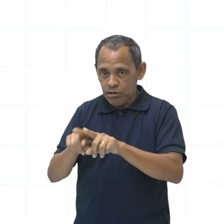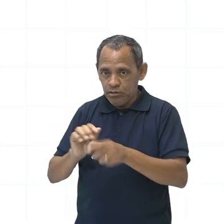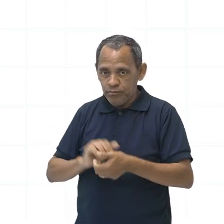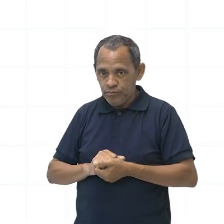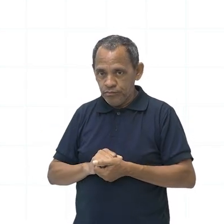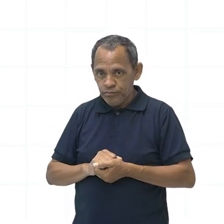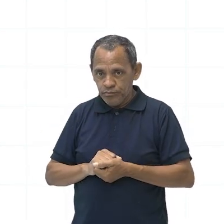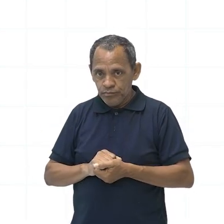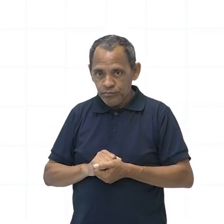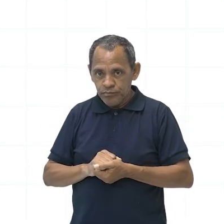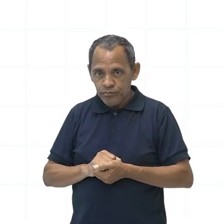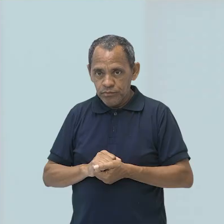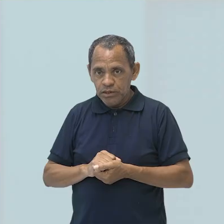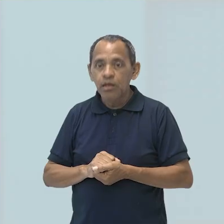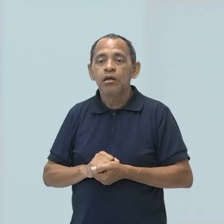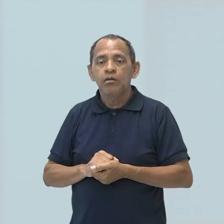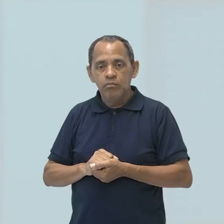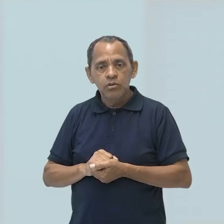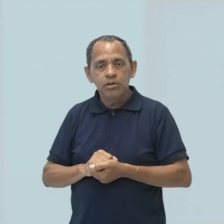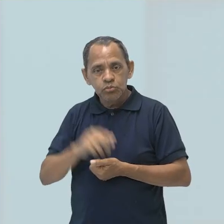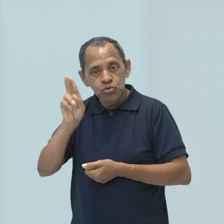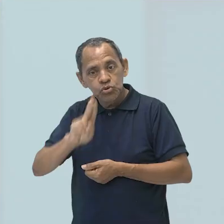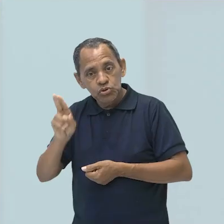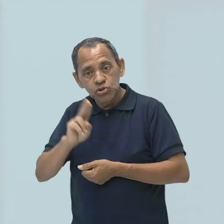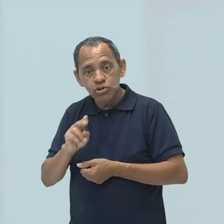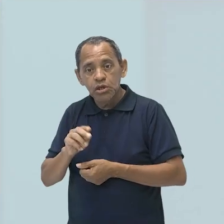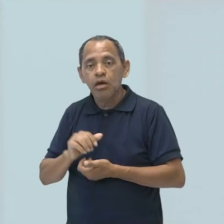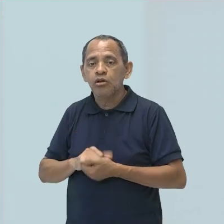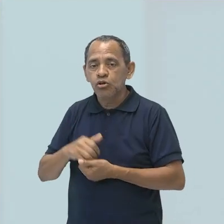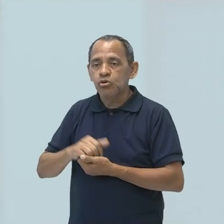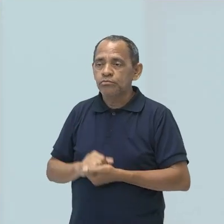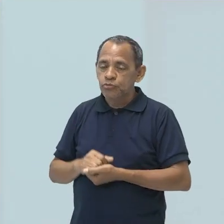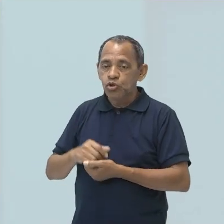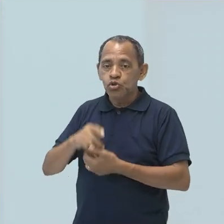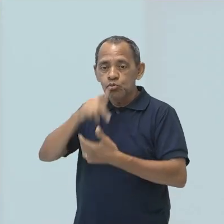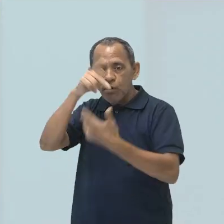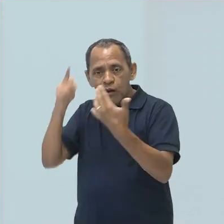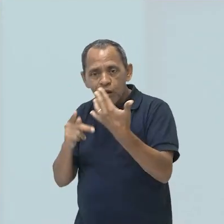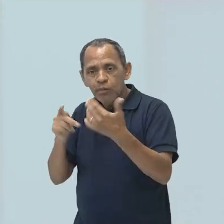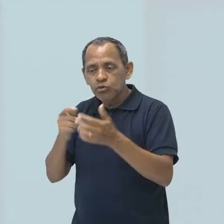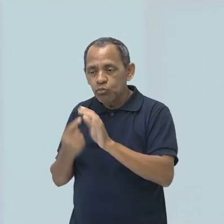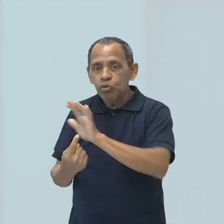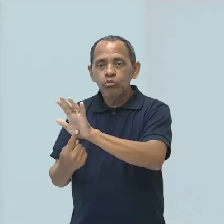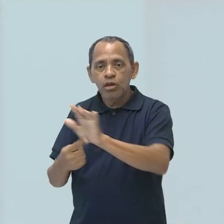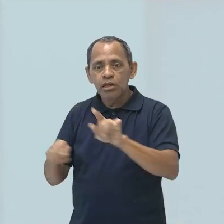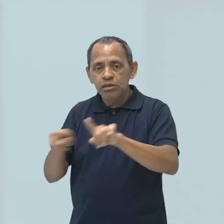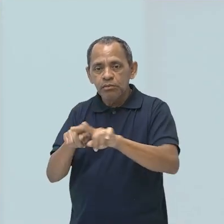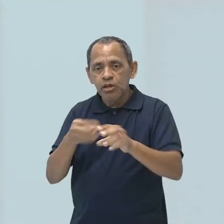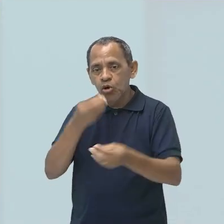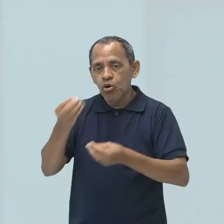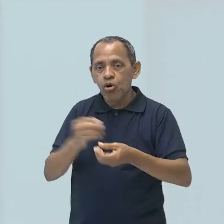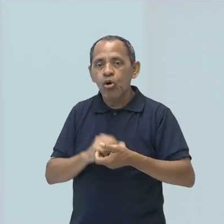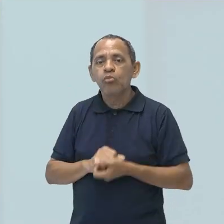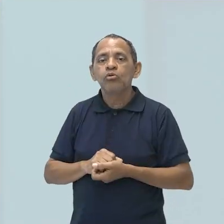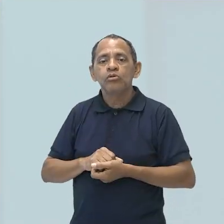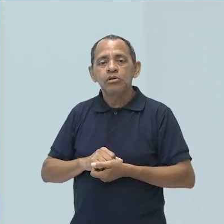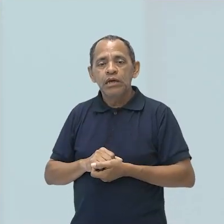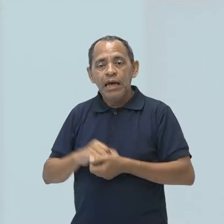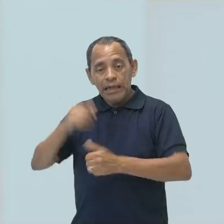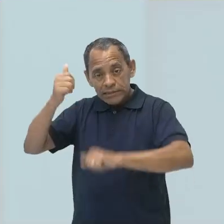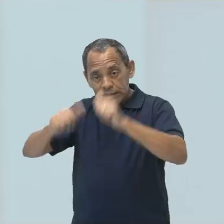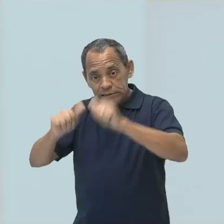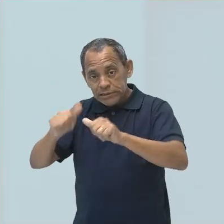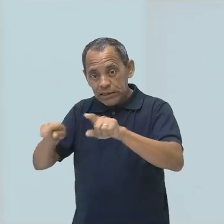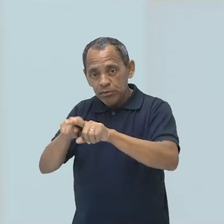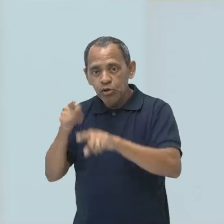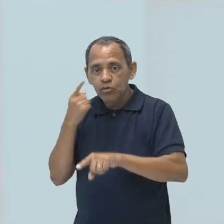aplicar aqueles parâmetros comunicativos às duas crônicas lidas. Então, eles nos servem para análise, mas também nos